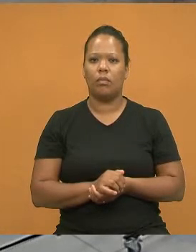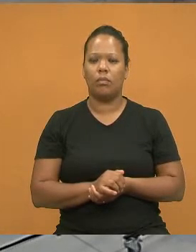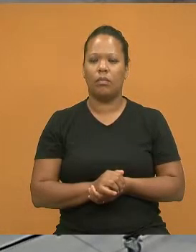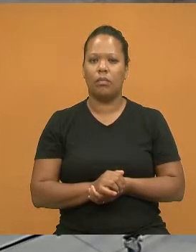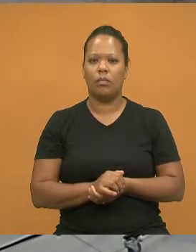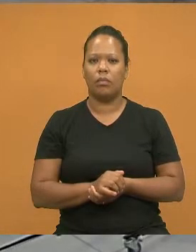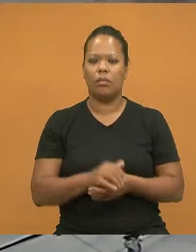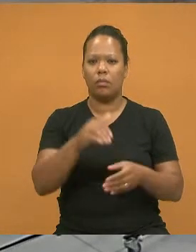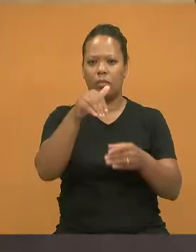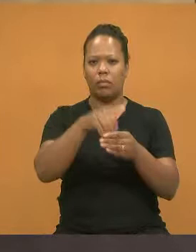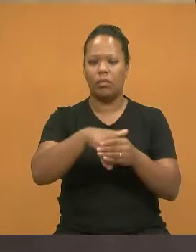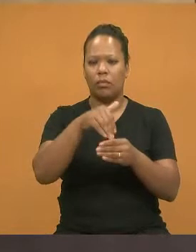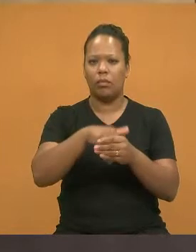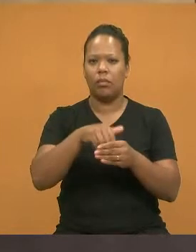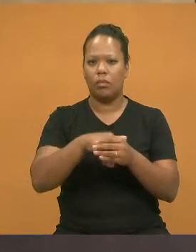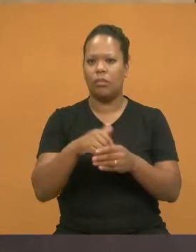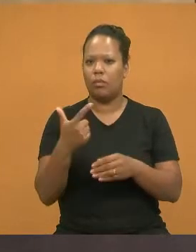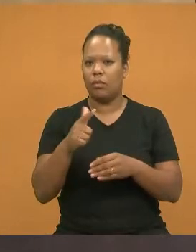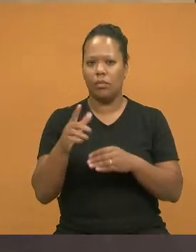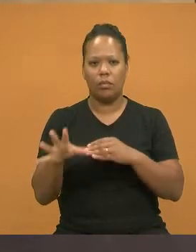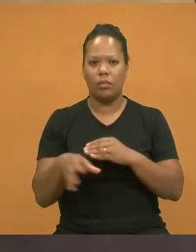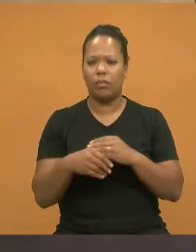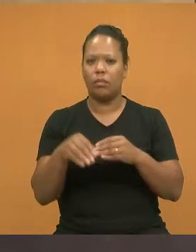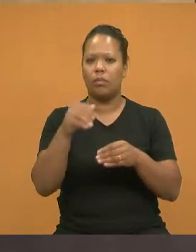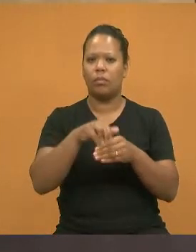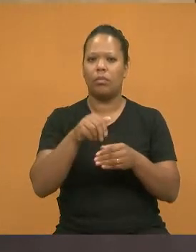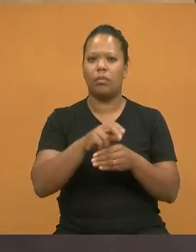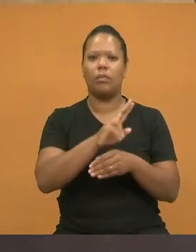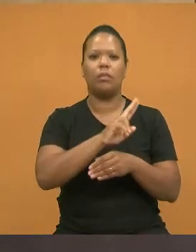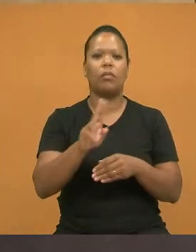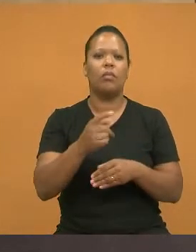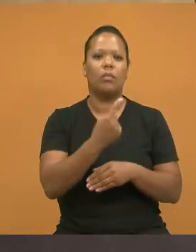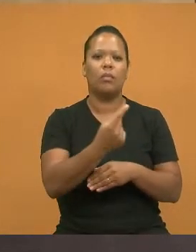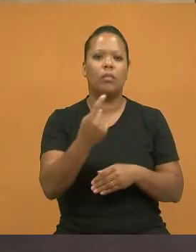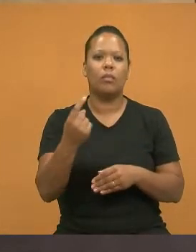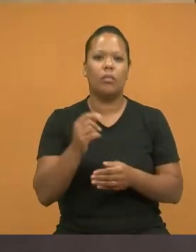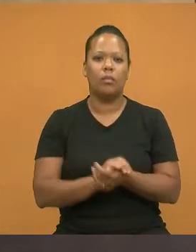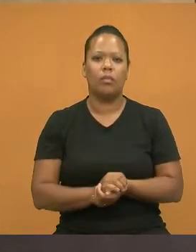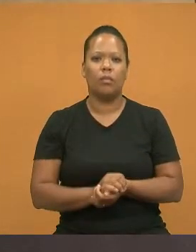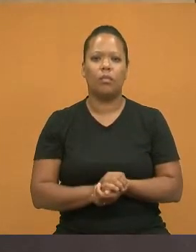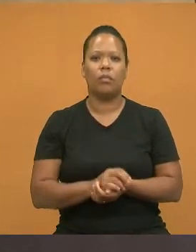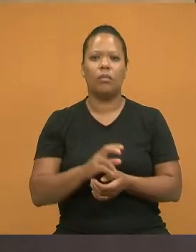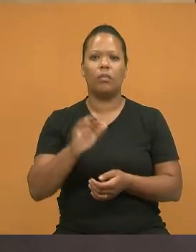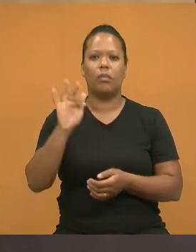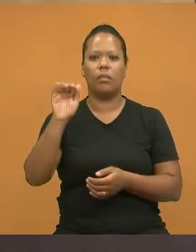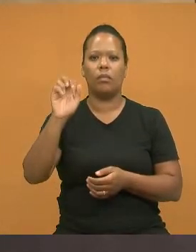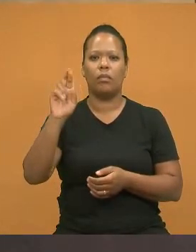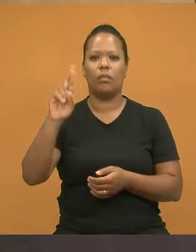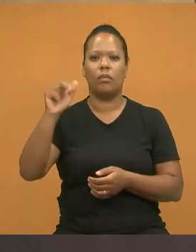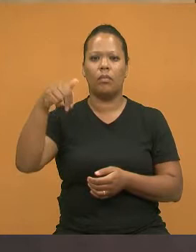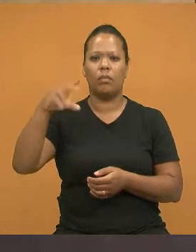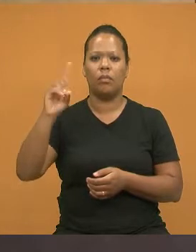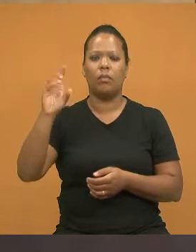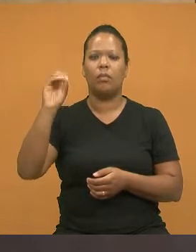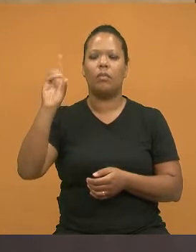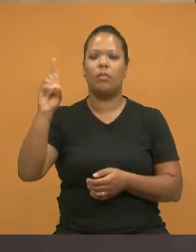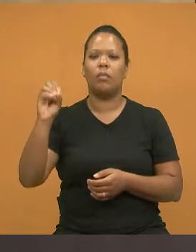Então, vamos para a votação, não havendo mais emendas, na forma nominal. Como vota, vereador Fernando da Ótica Original?